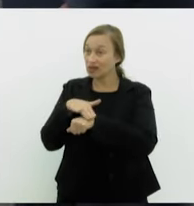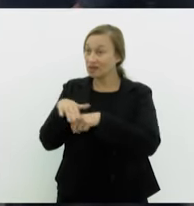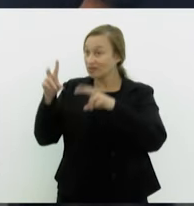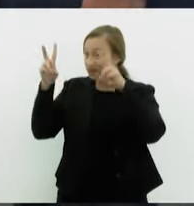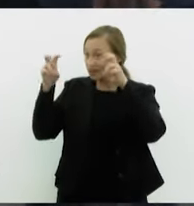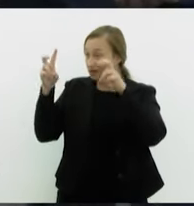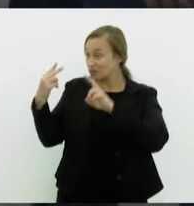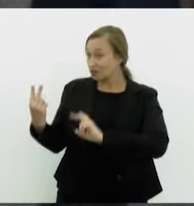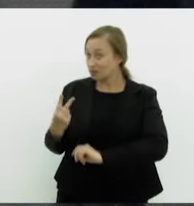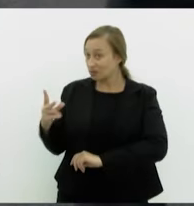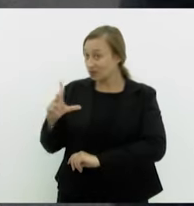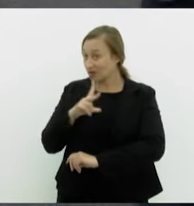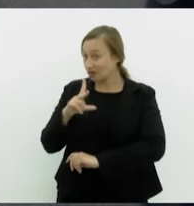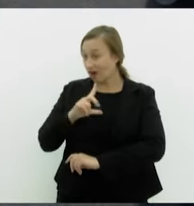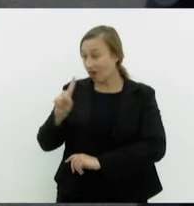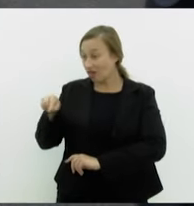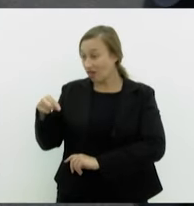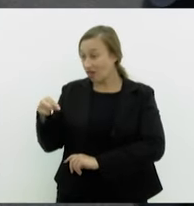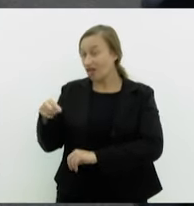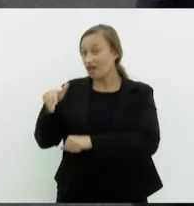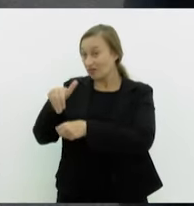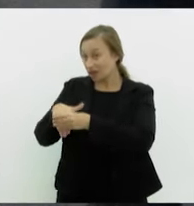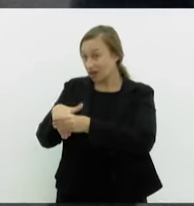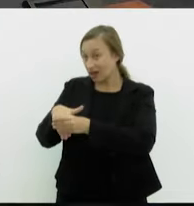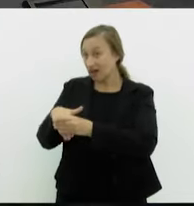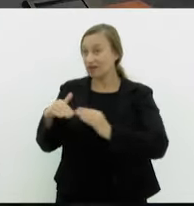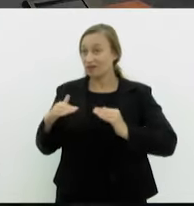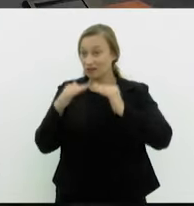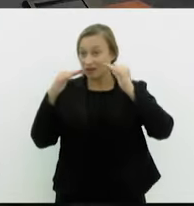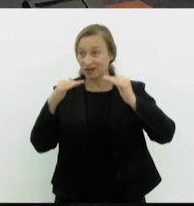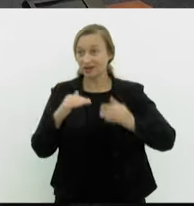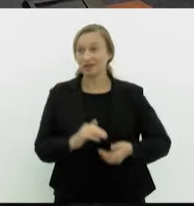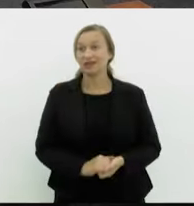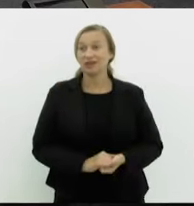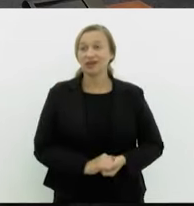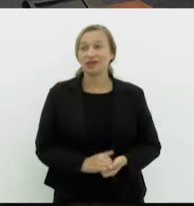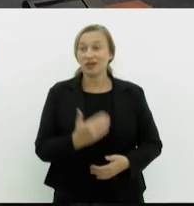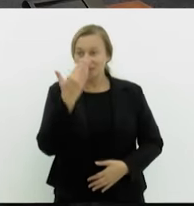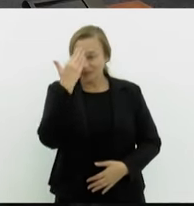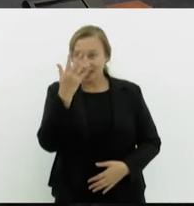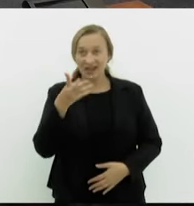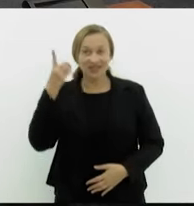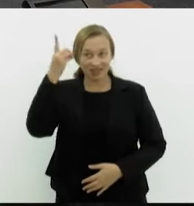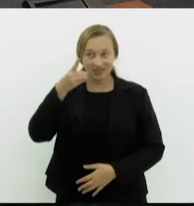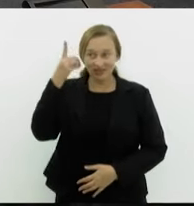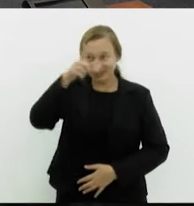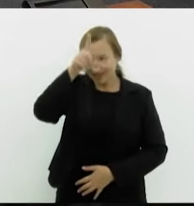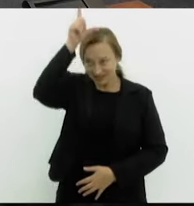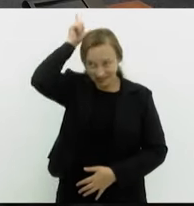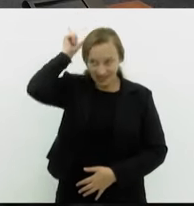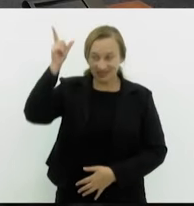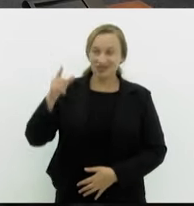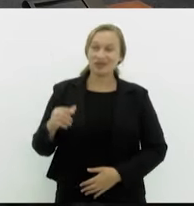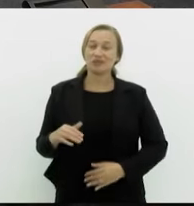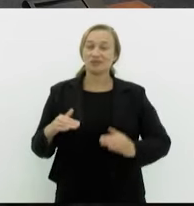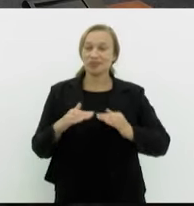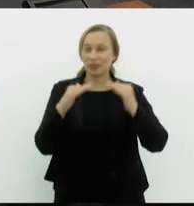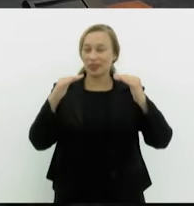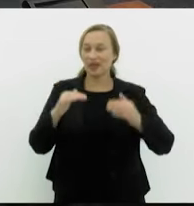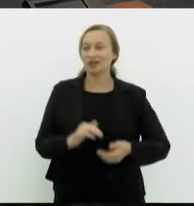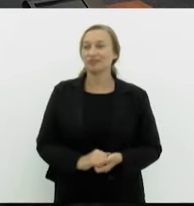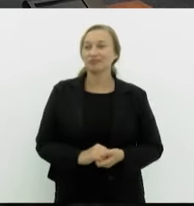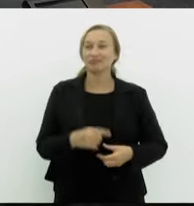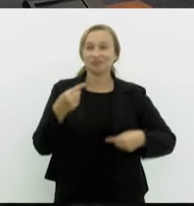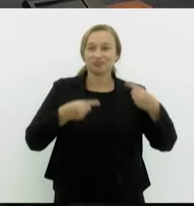com ele, estou votando favoravelmente. Muito obrigado, deputado Luiz Paulo, com parecer favorável.